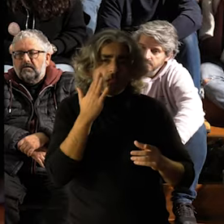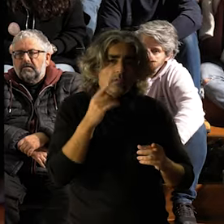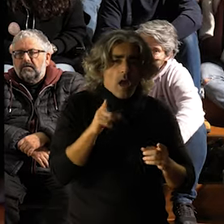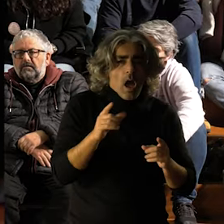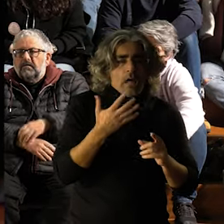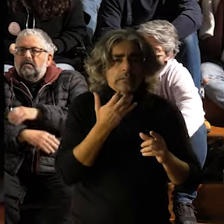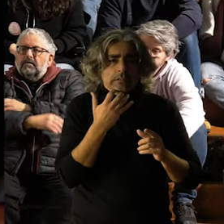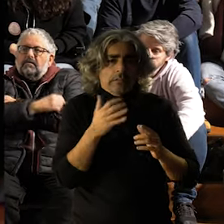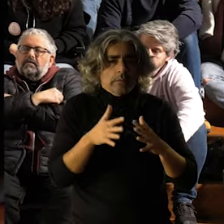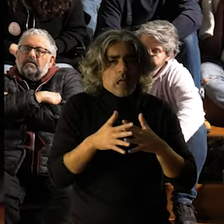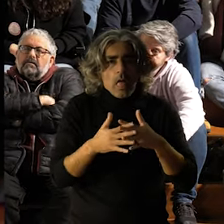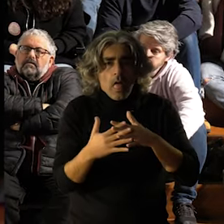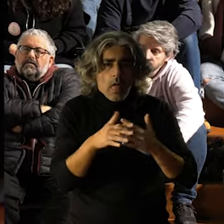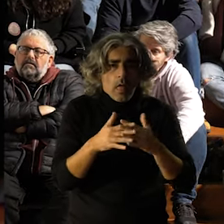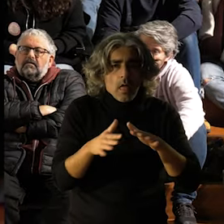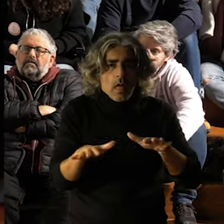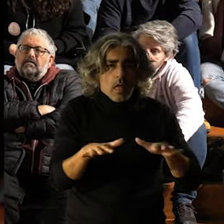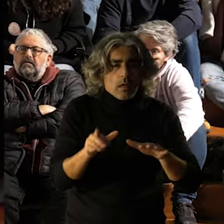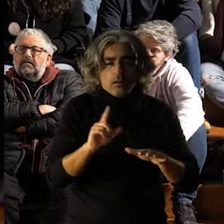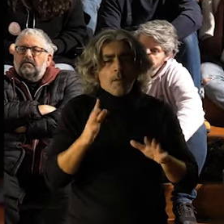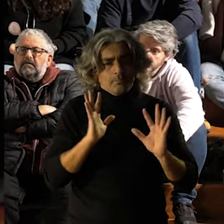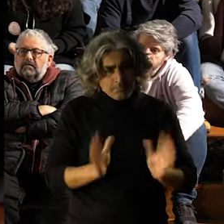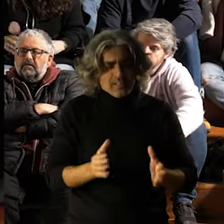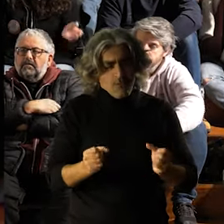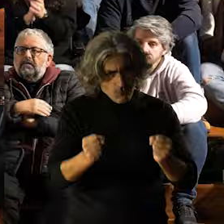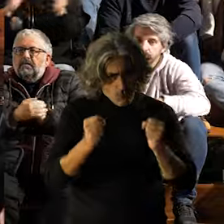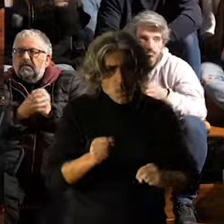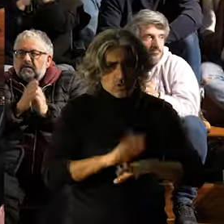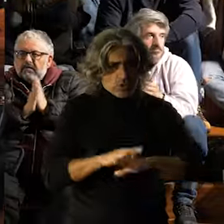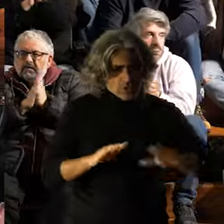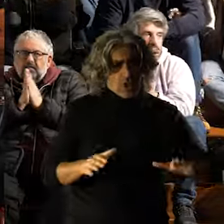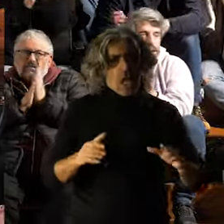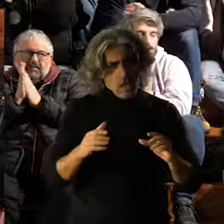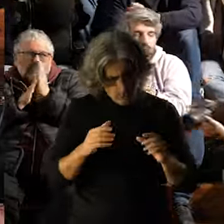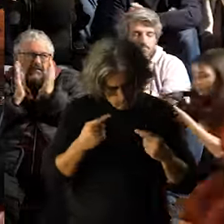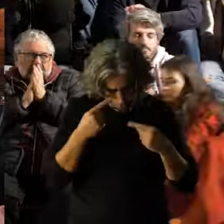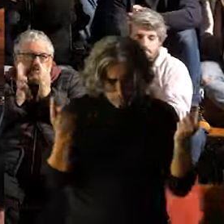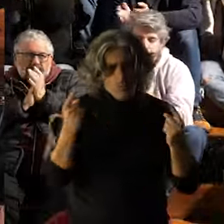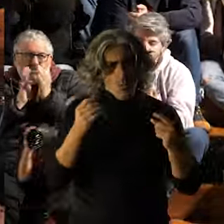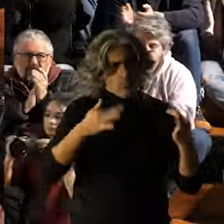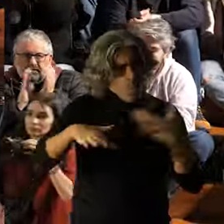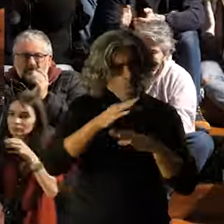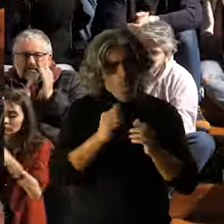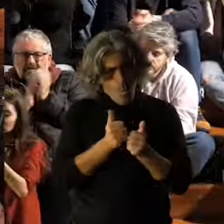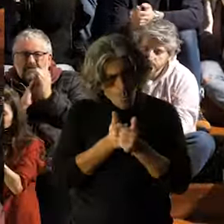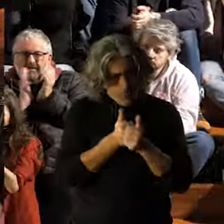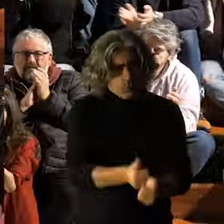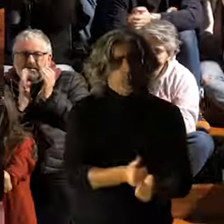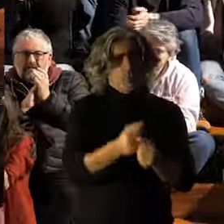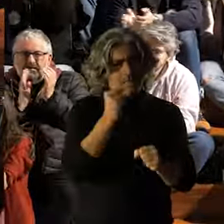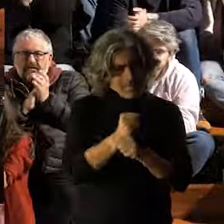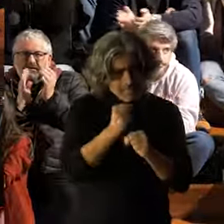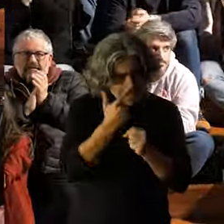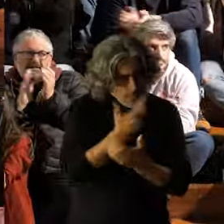o barco. Nós precisamos sim é de força de esquerda para abanar o barco. Em nome do povo. Em nome do povo que